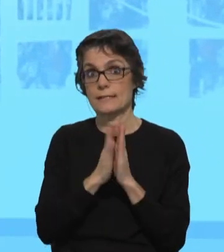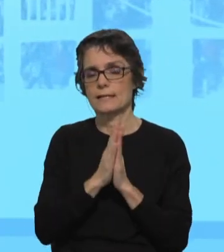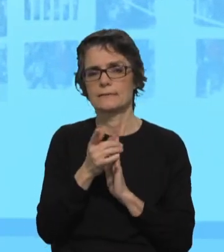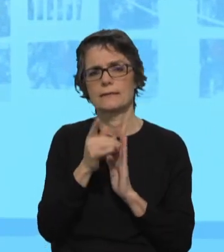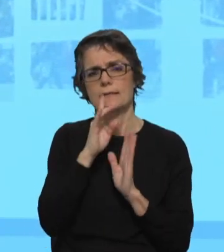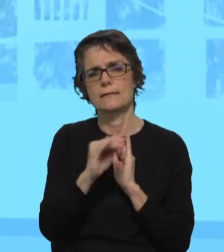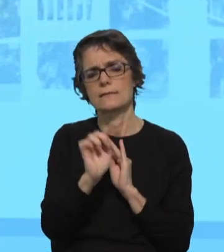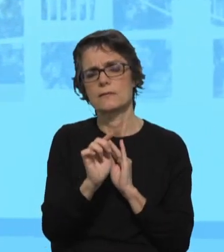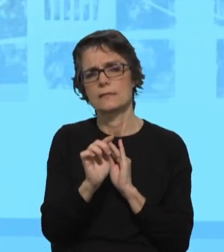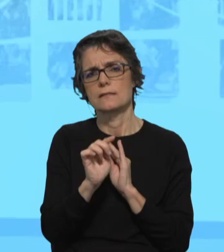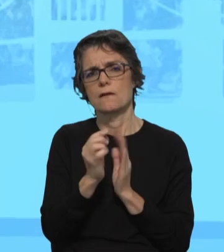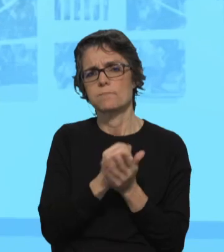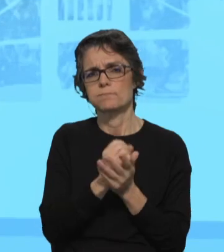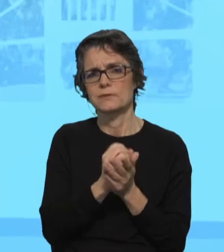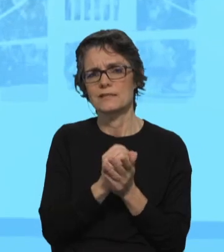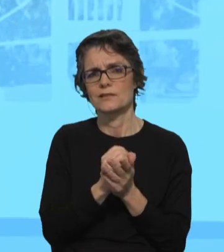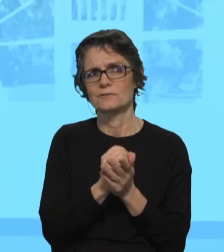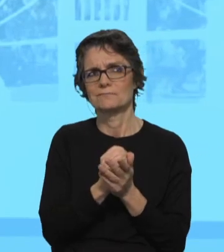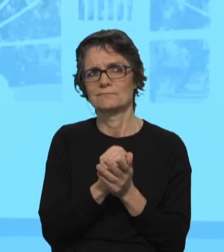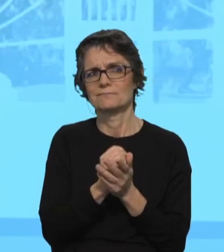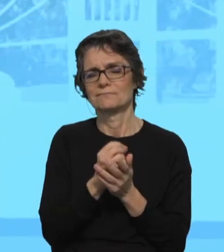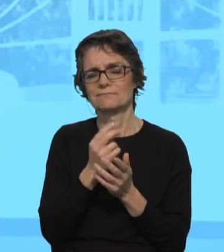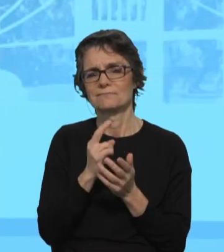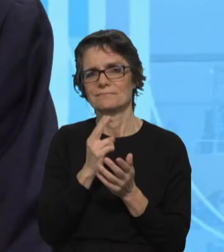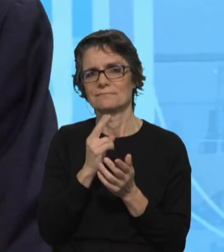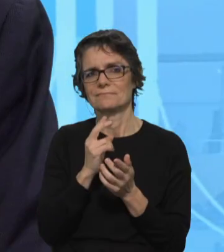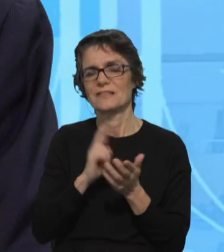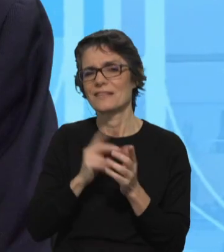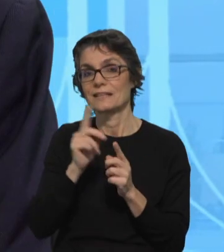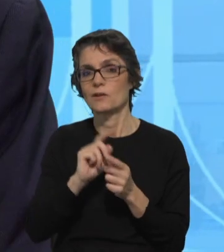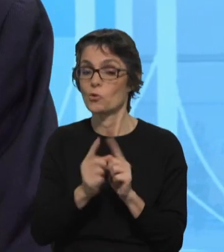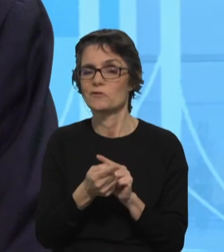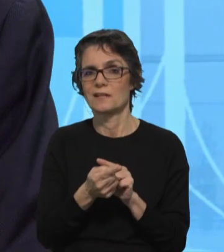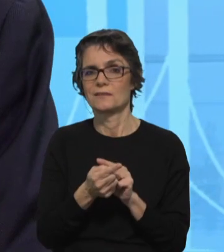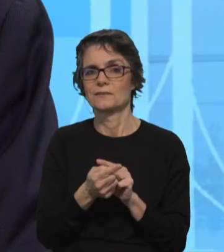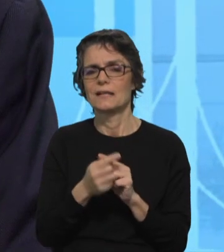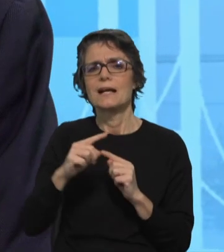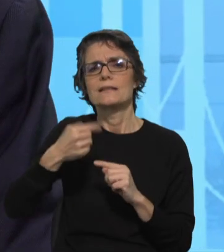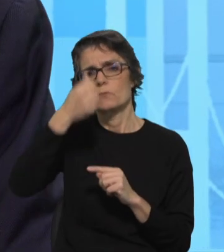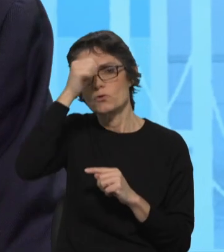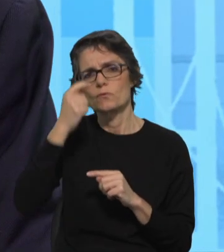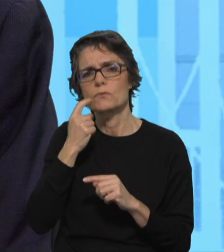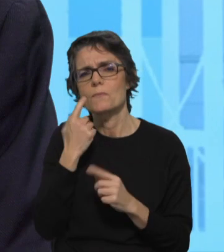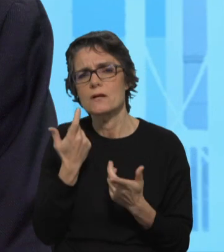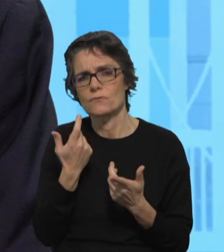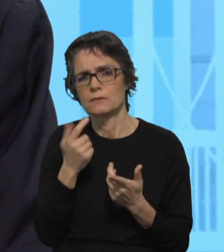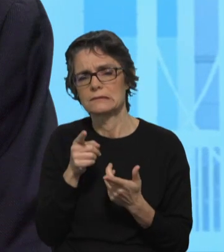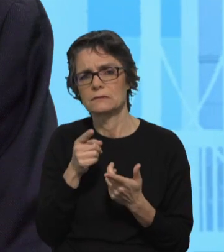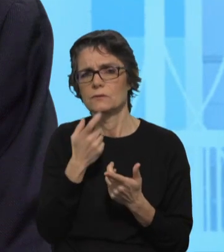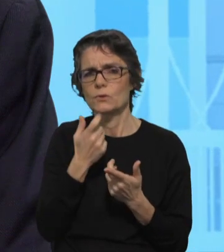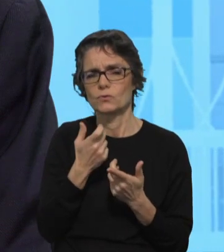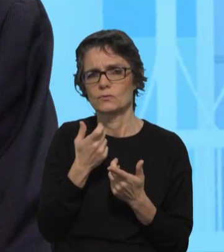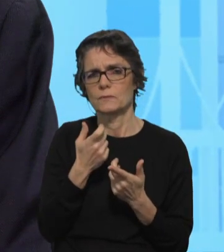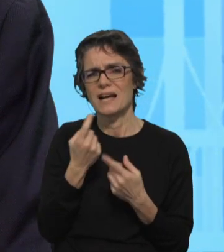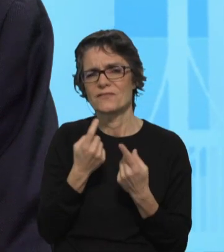fica, depois da segunda-feira, depois do domingo de Páscoa, mas há um silêncio que é